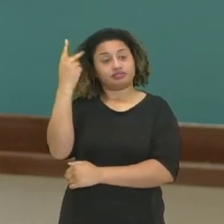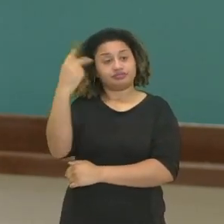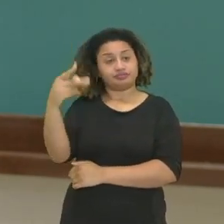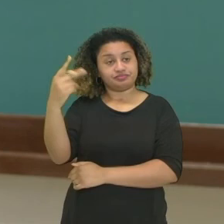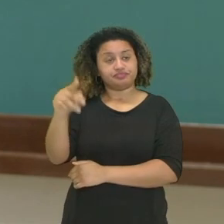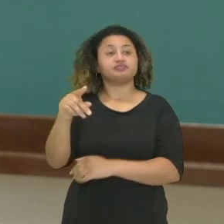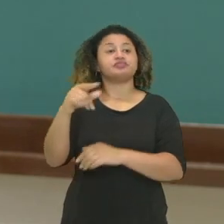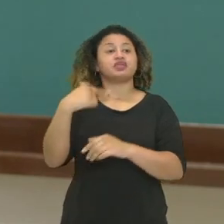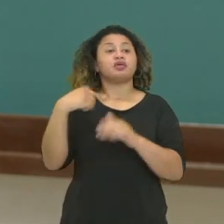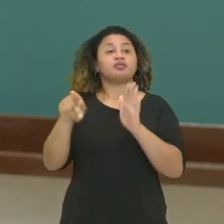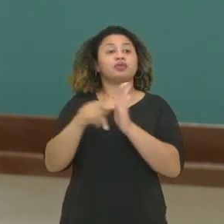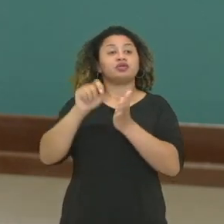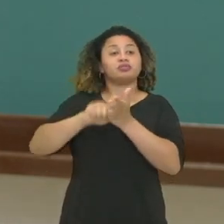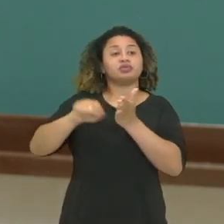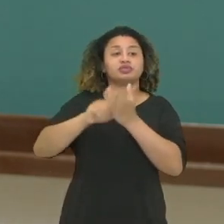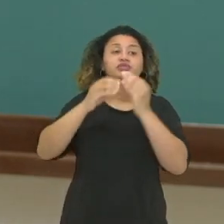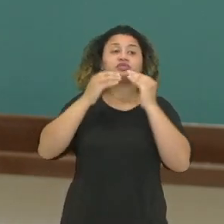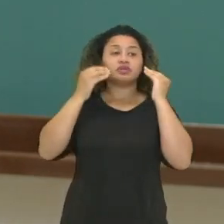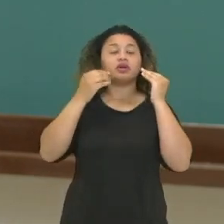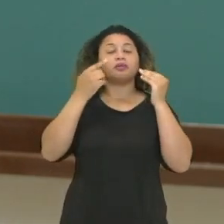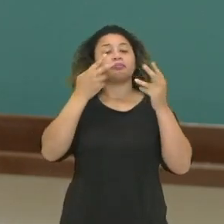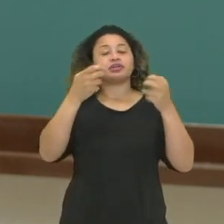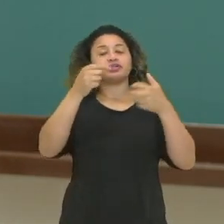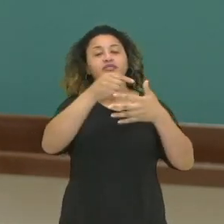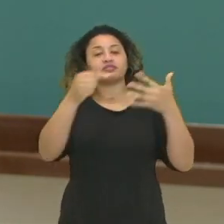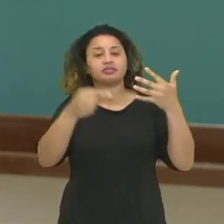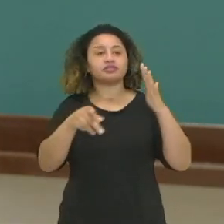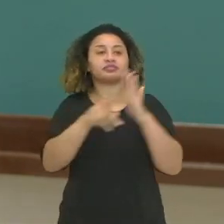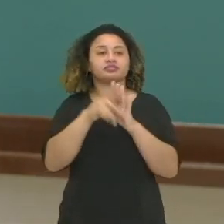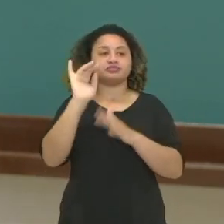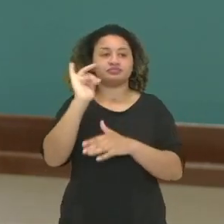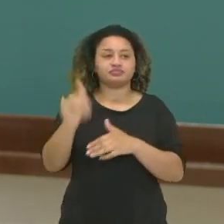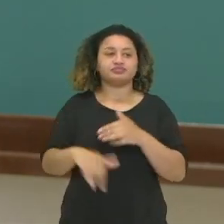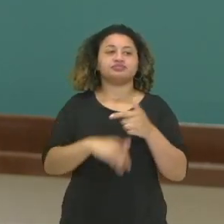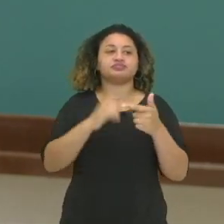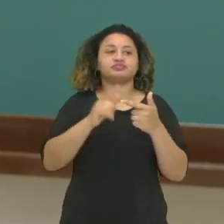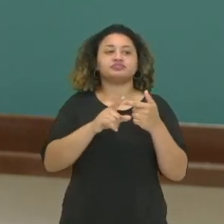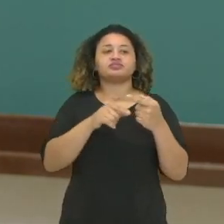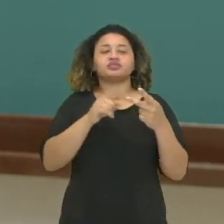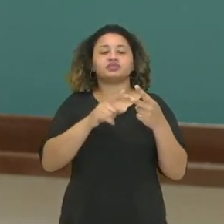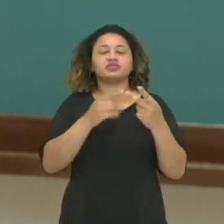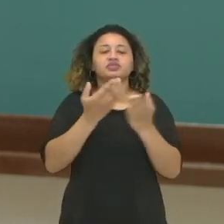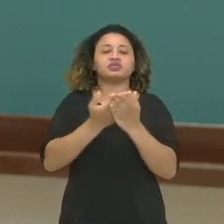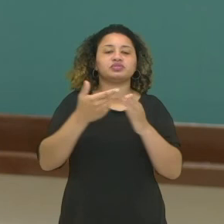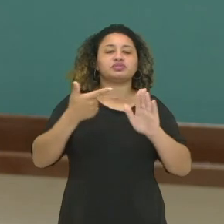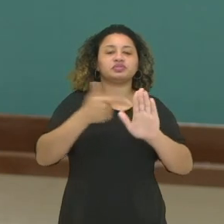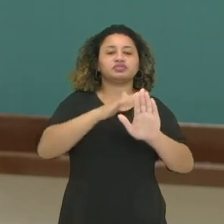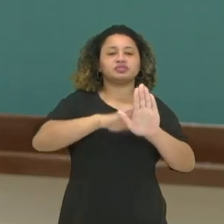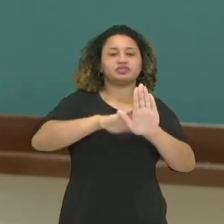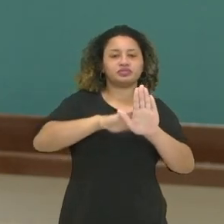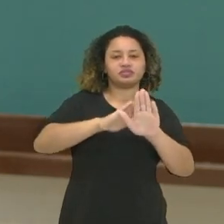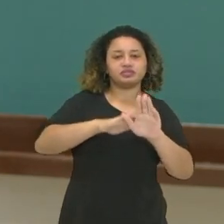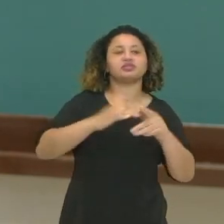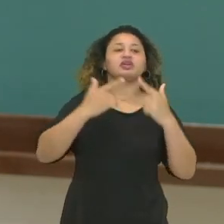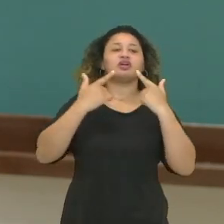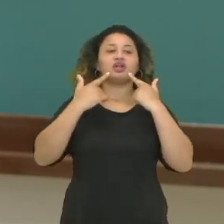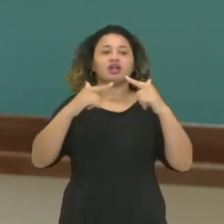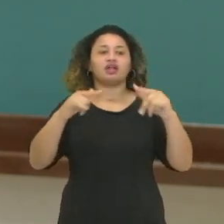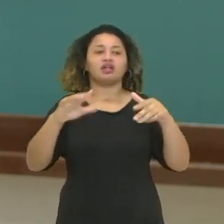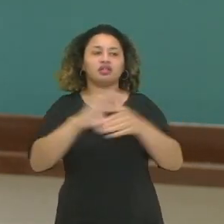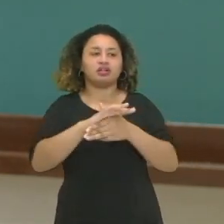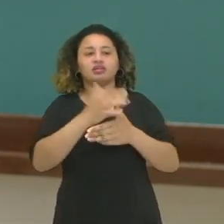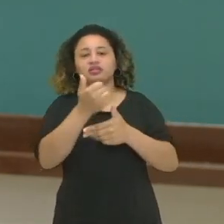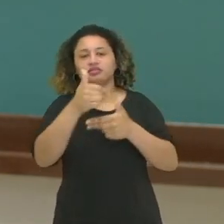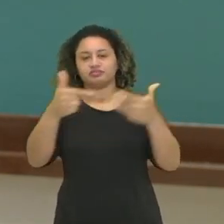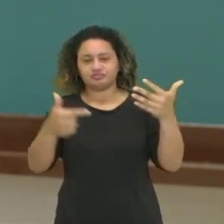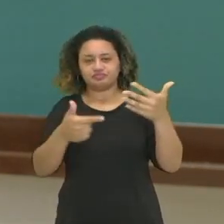da narrativa. Estudamos sobre o uso da ironia, metalinguagem e outros recursos. Identificamos elementos